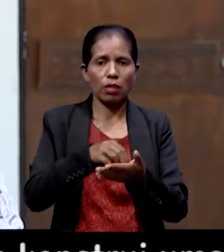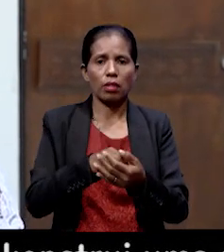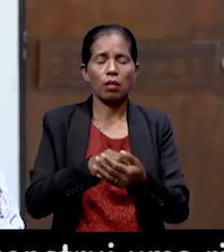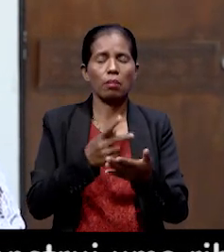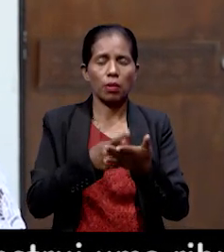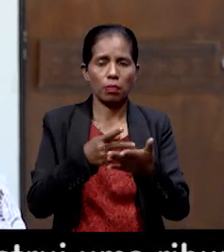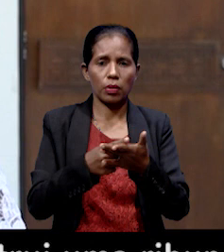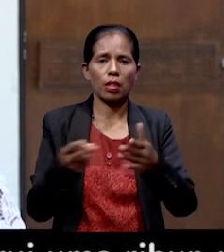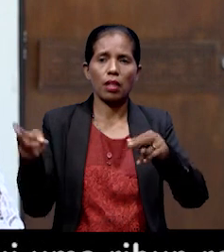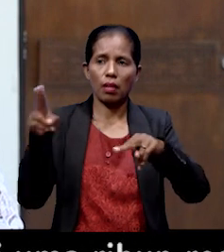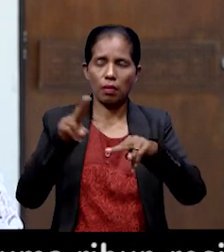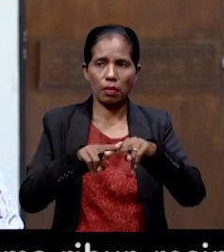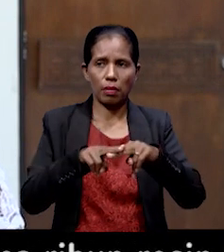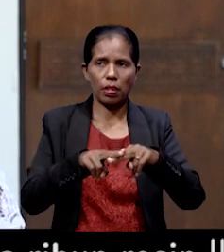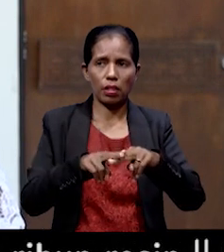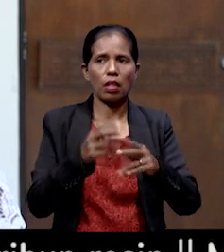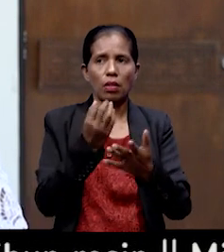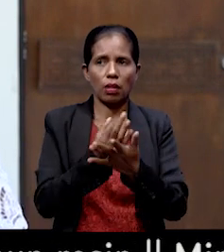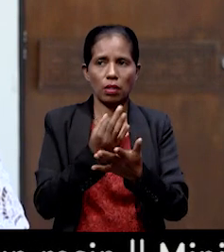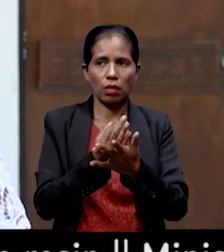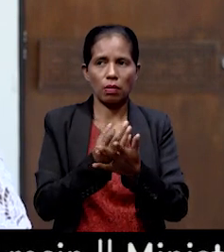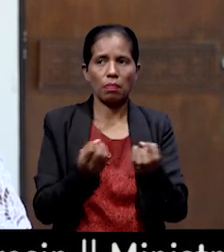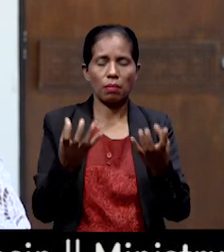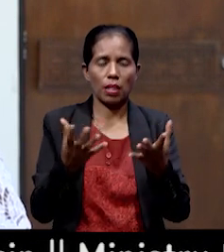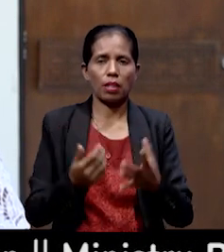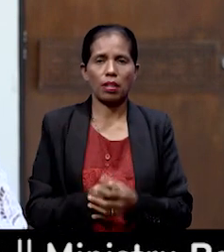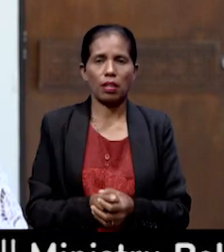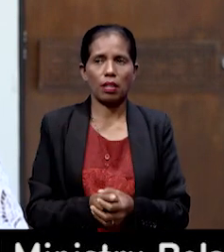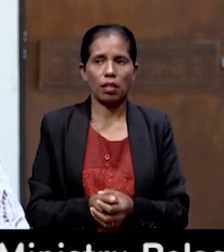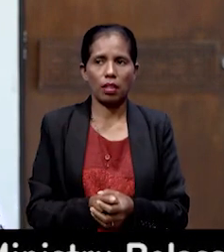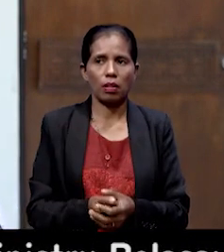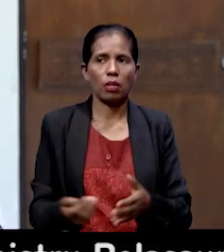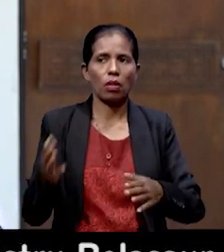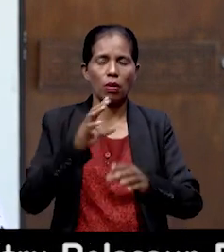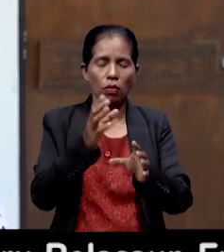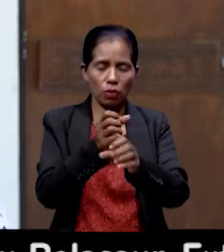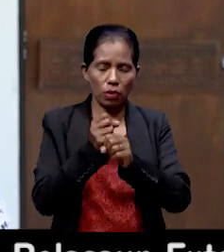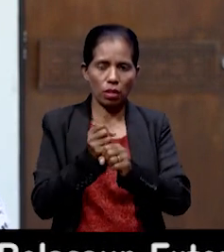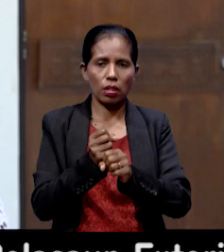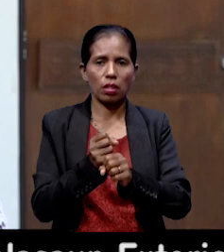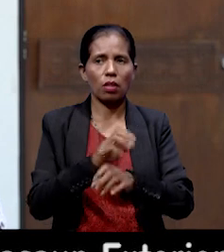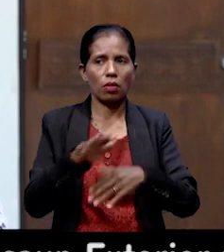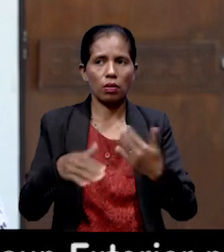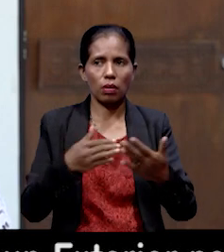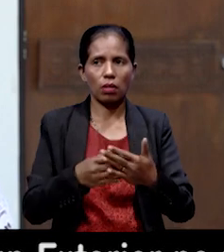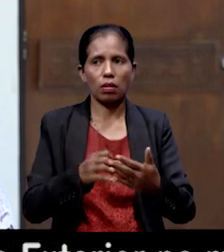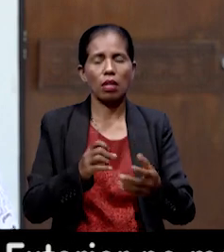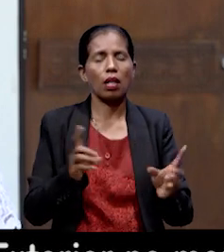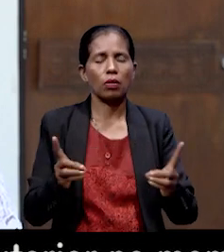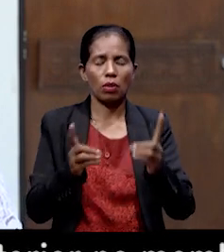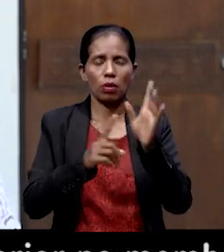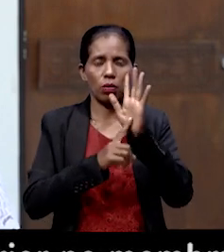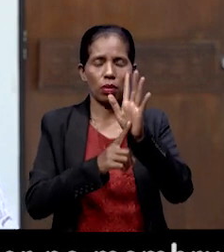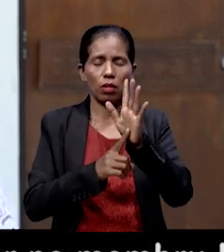ma aumenta o sang maka ne maka admiti hut hatudu kata kontra haunye direito